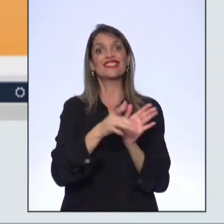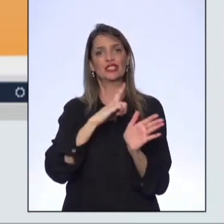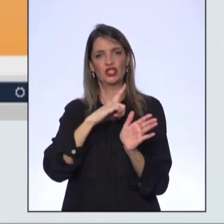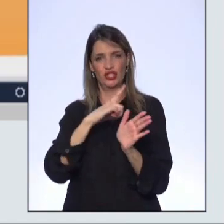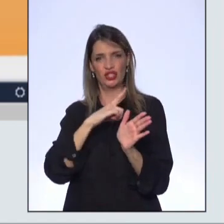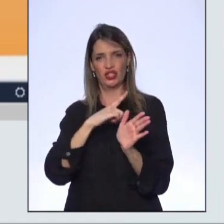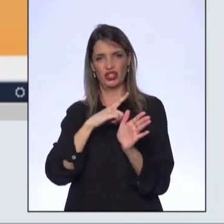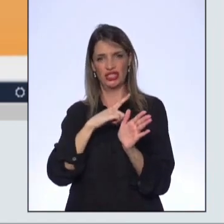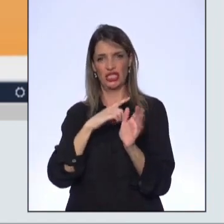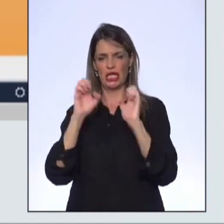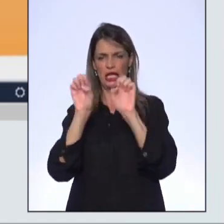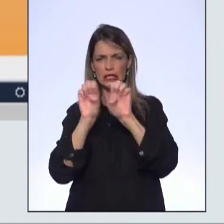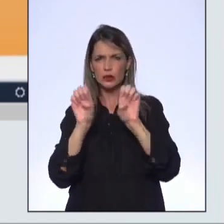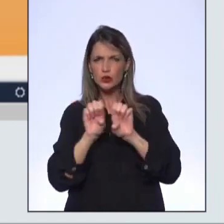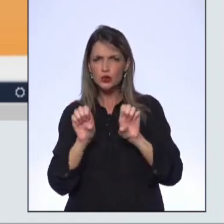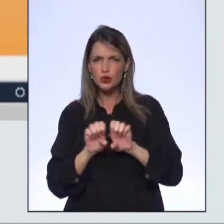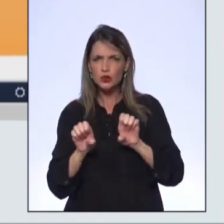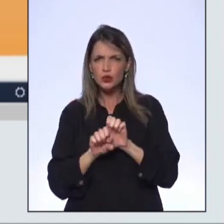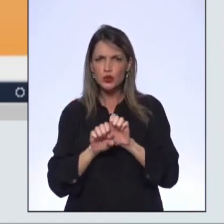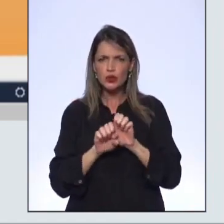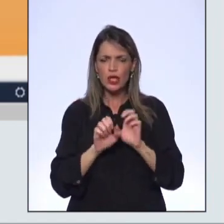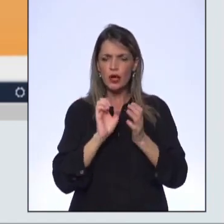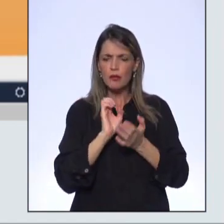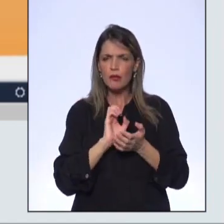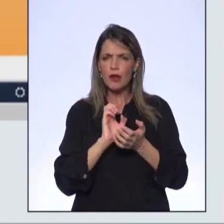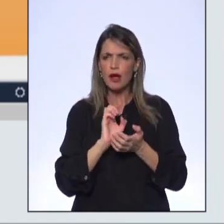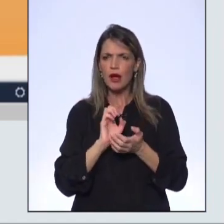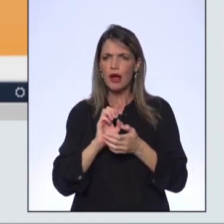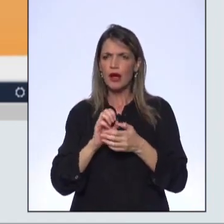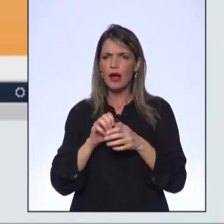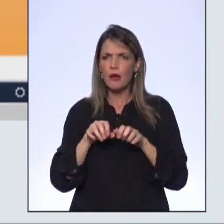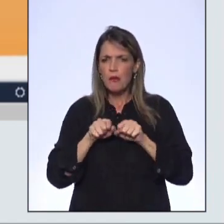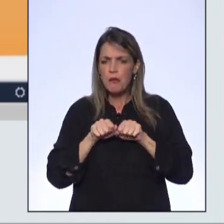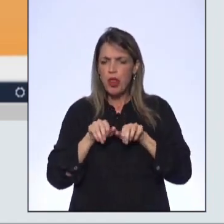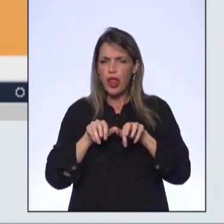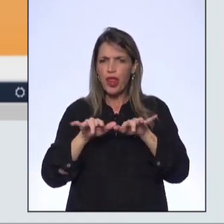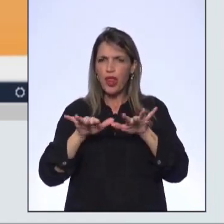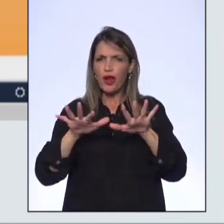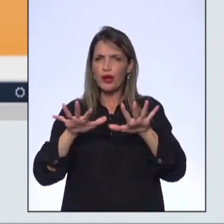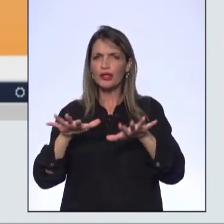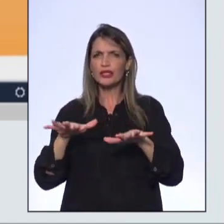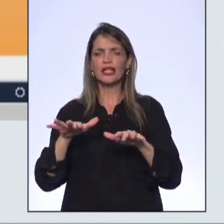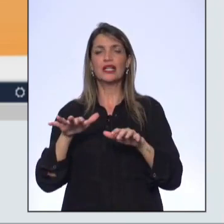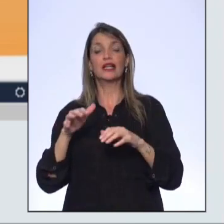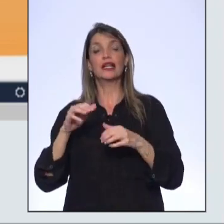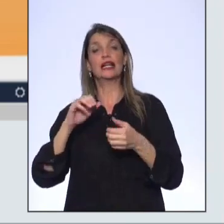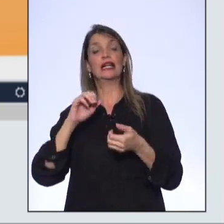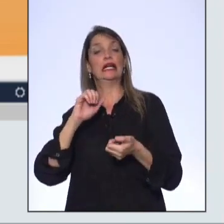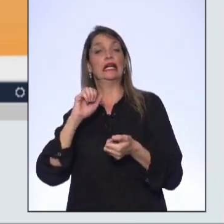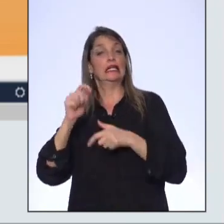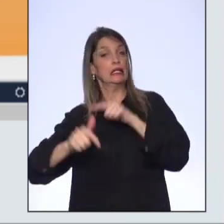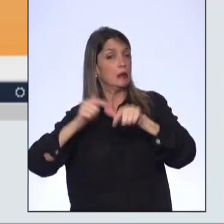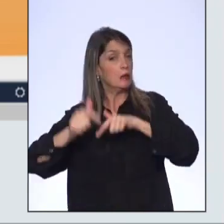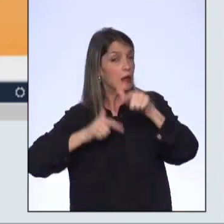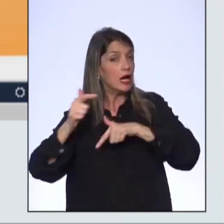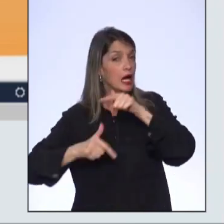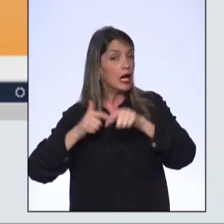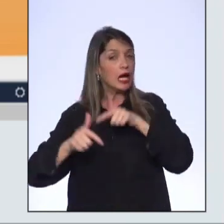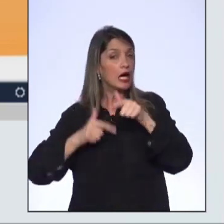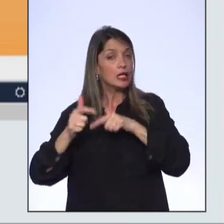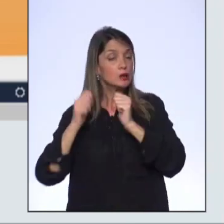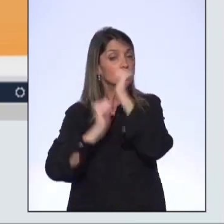montada para a exportação dos produtos agrícolas foi utilizada pela pequena atividade industrial brasileira, e isso favoreceu o seu